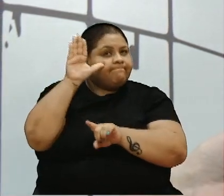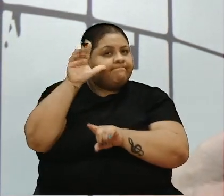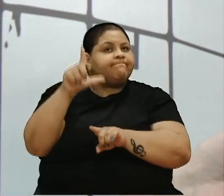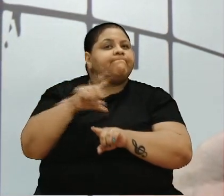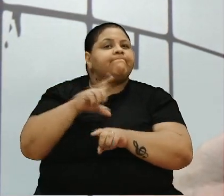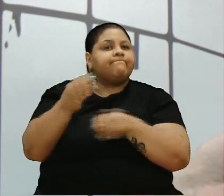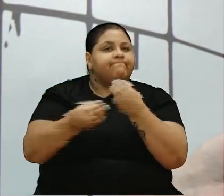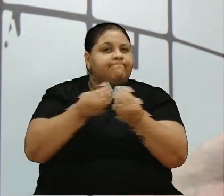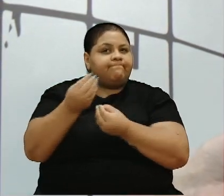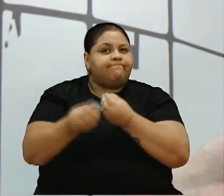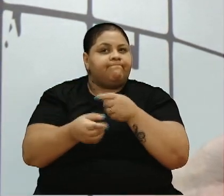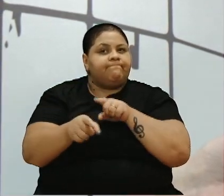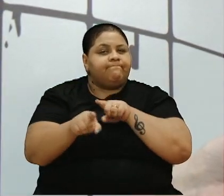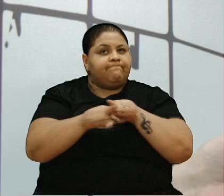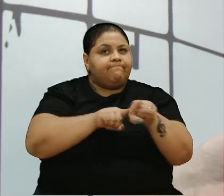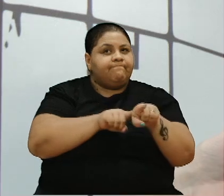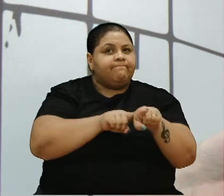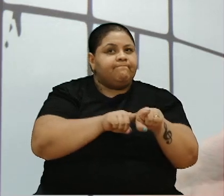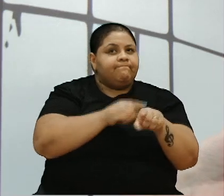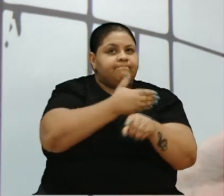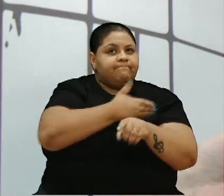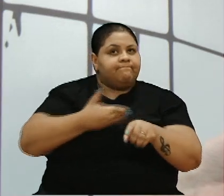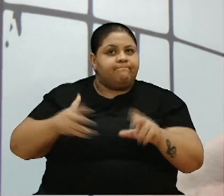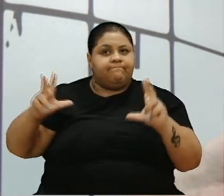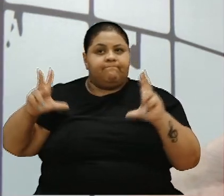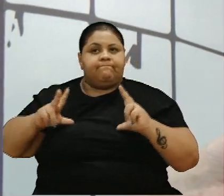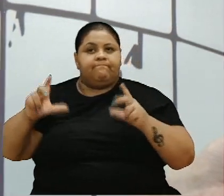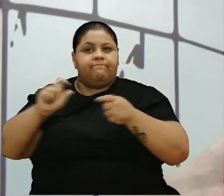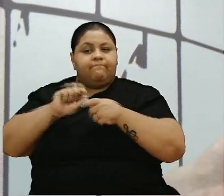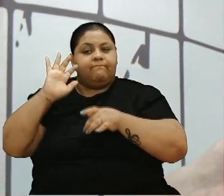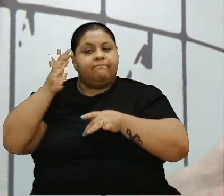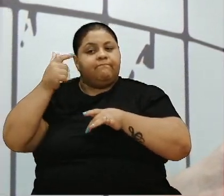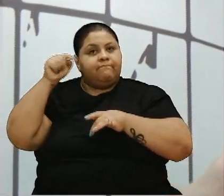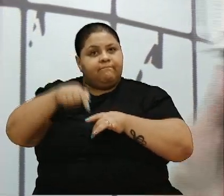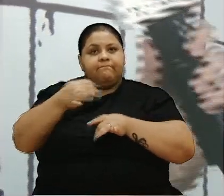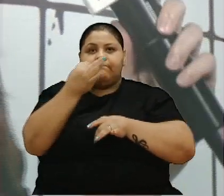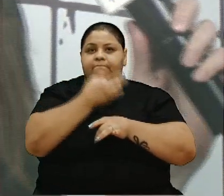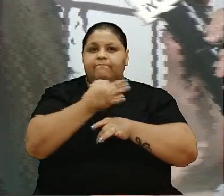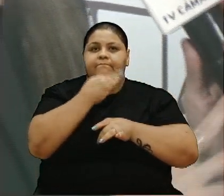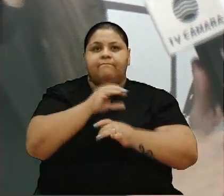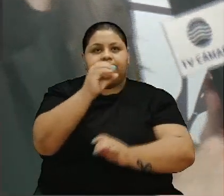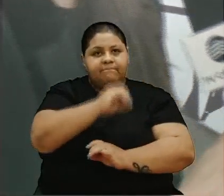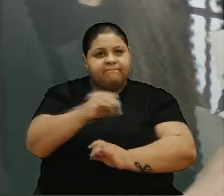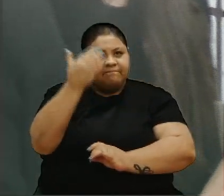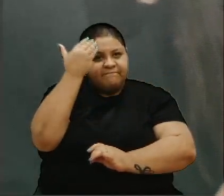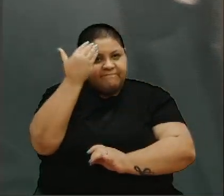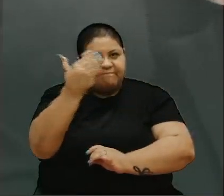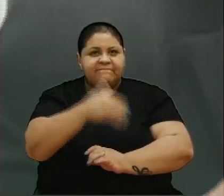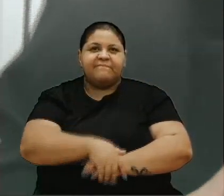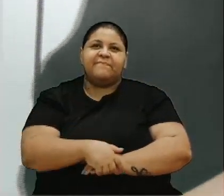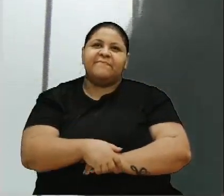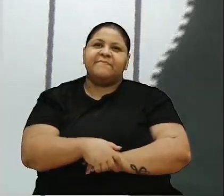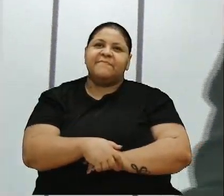tem como fazer parceria público-privada para fazer as coisas andarem nesse município. Ótimo. Muito obrigada, viu, vereador? Agora